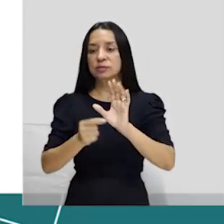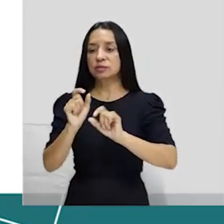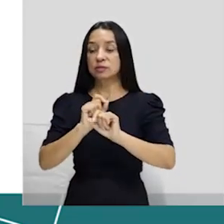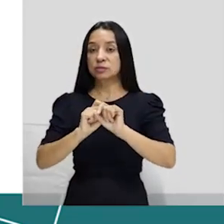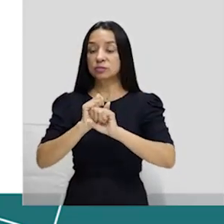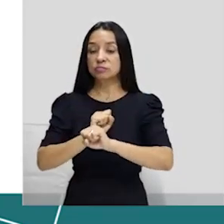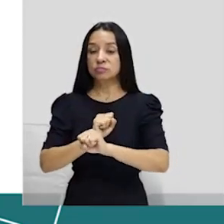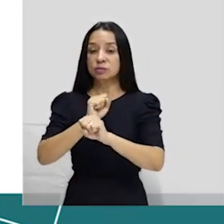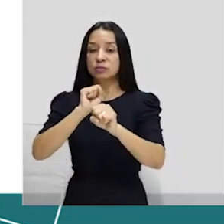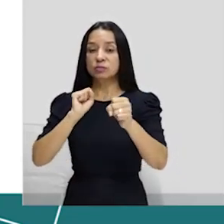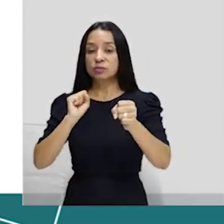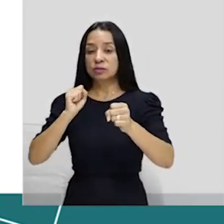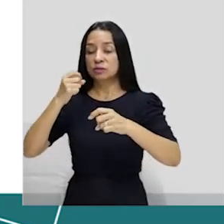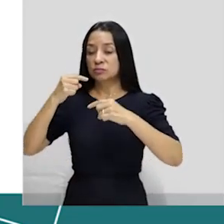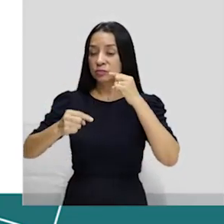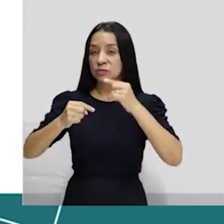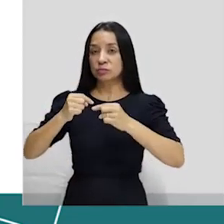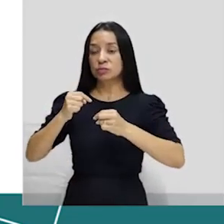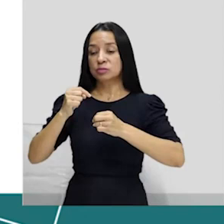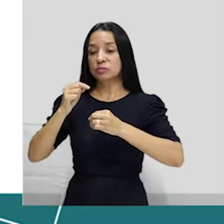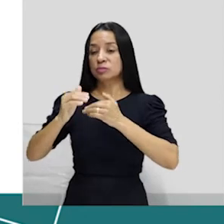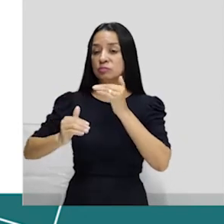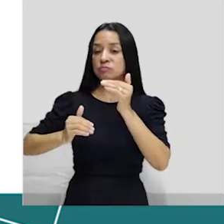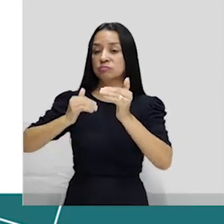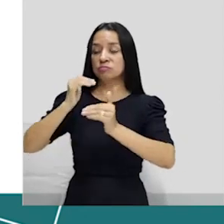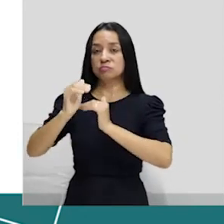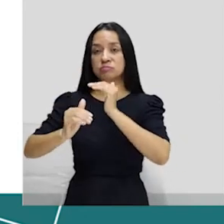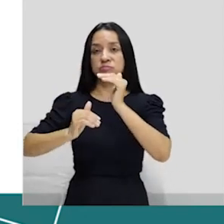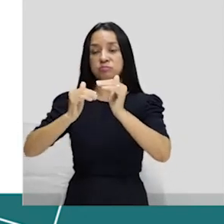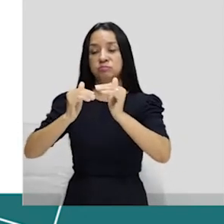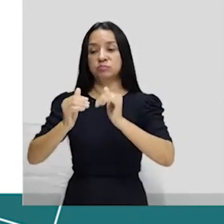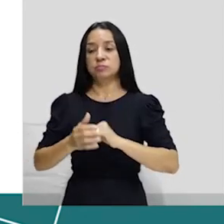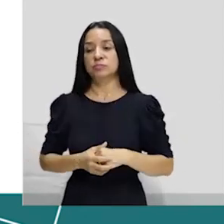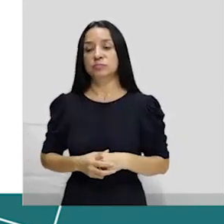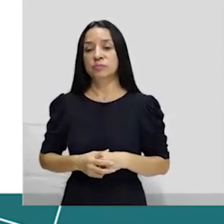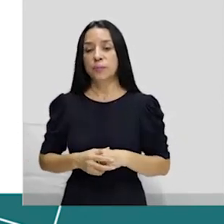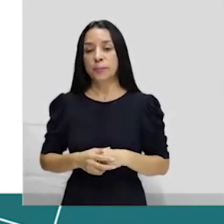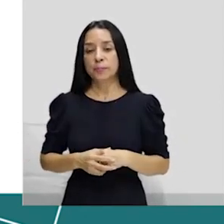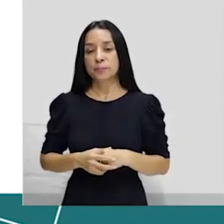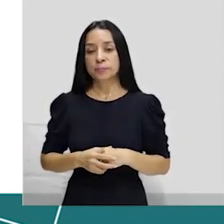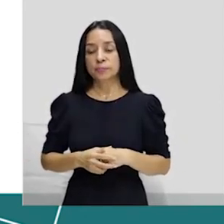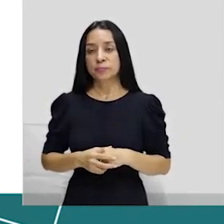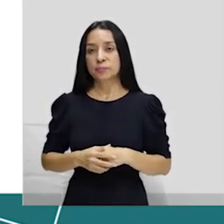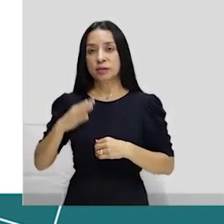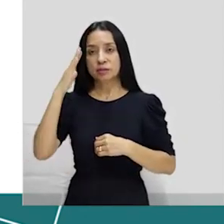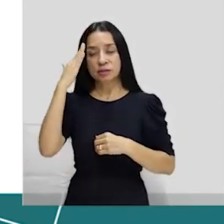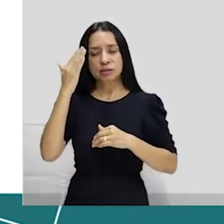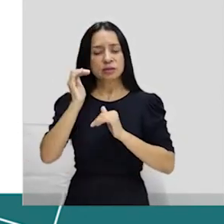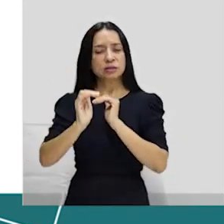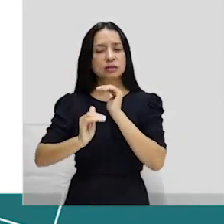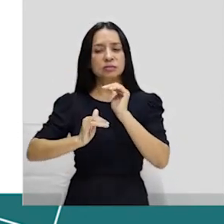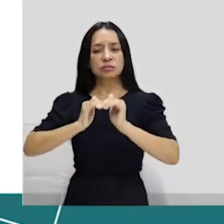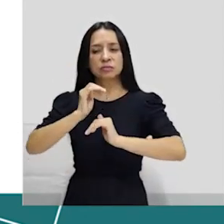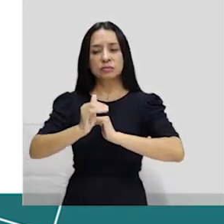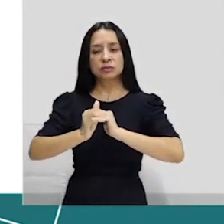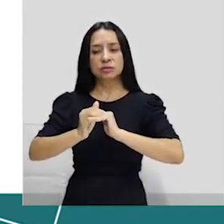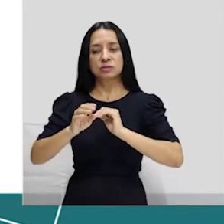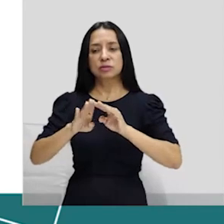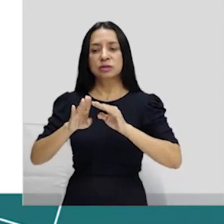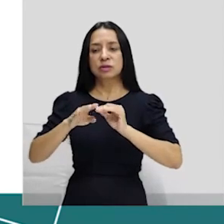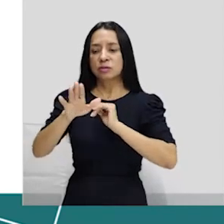feitas algumas considerações sobre o capitalismo e o seu processo de desenvolvimento ao longo da